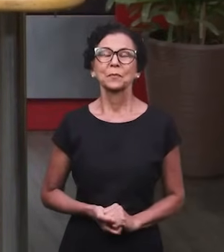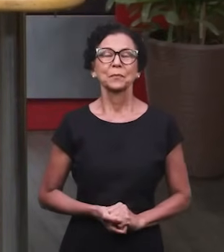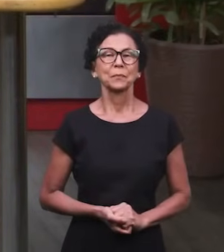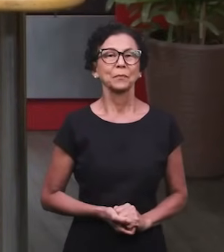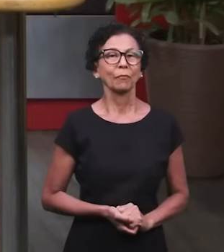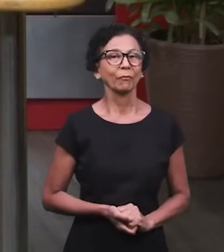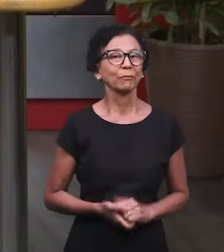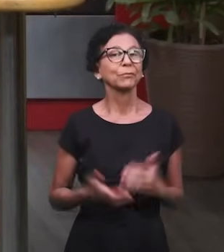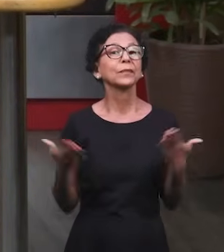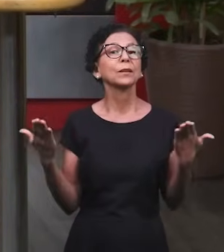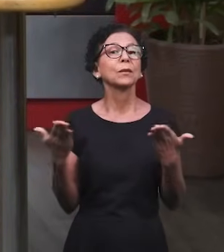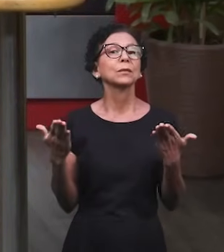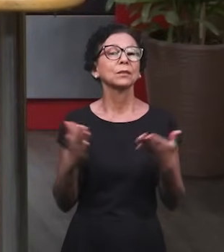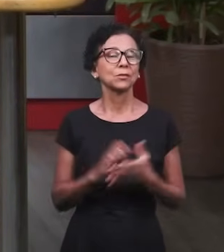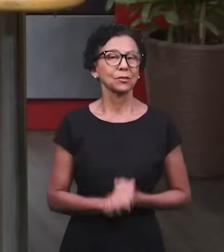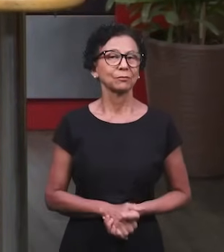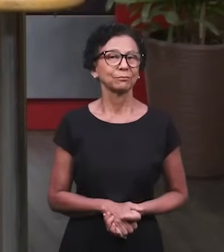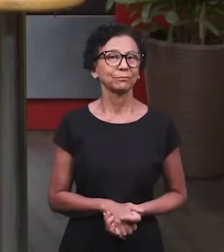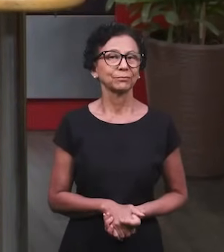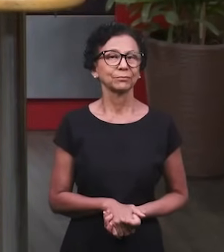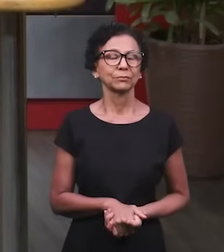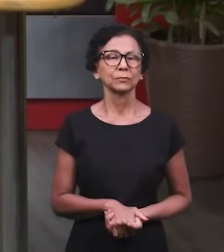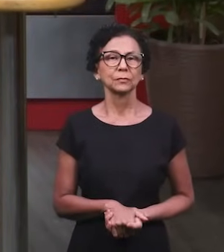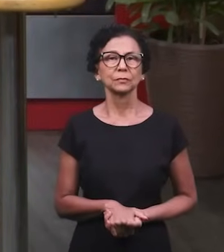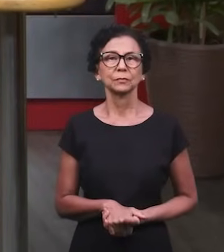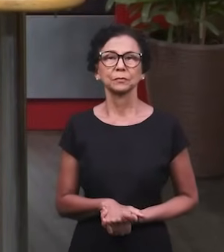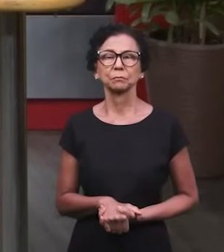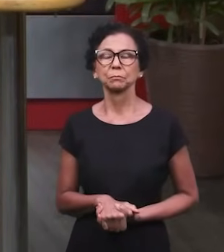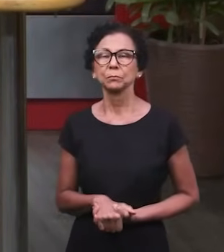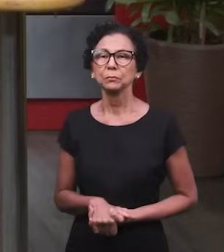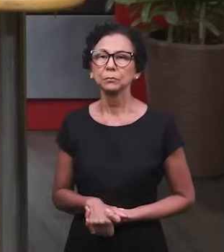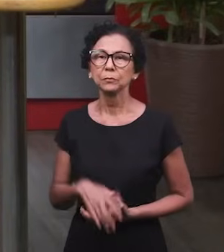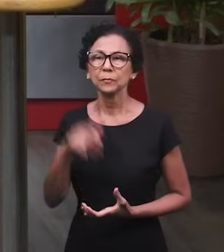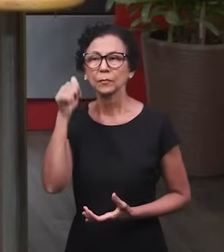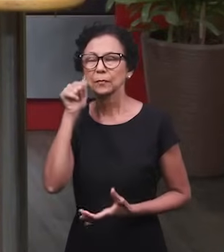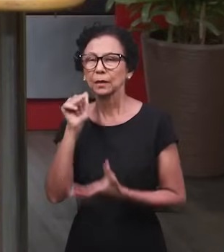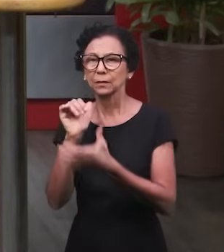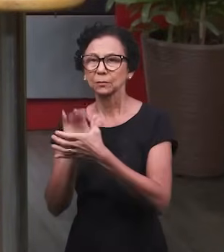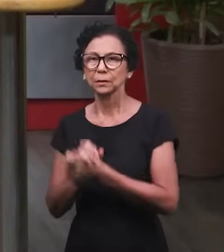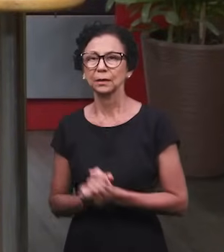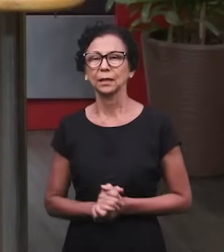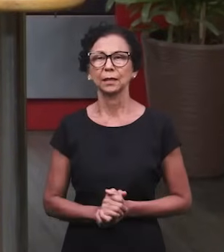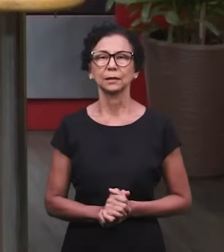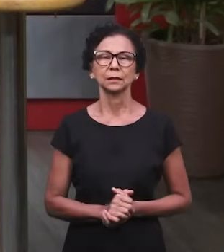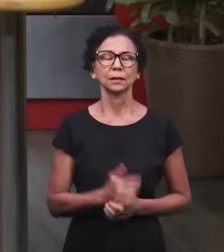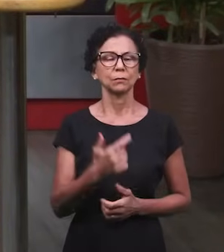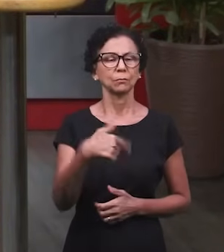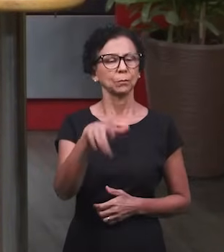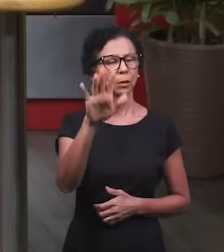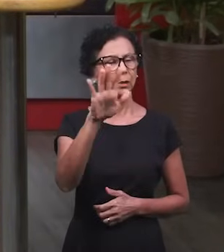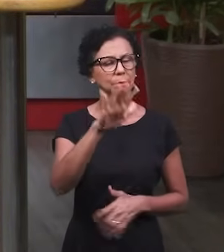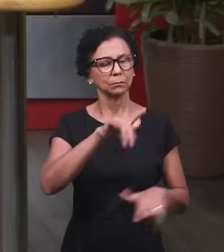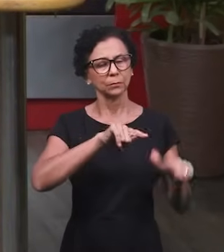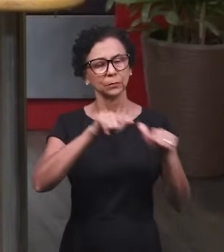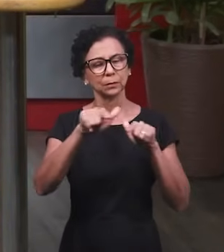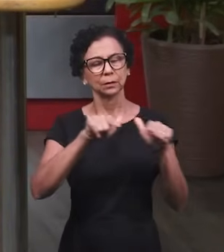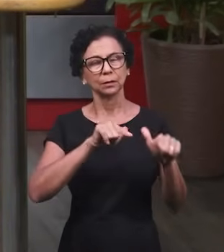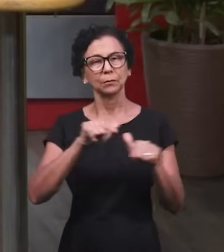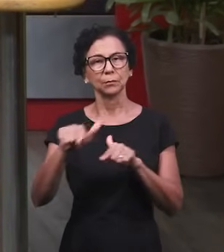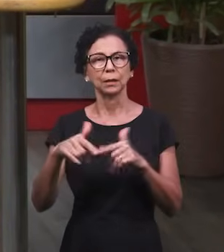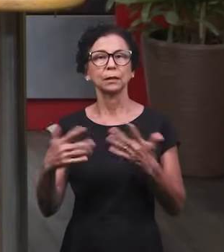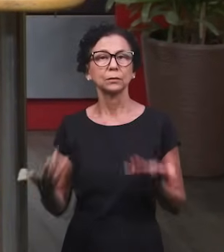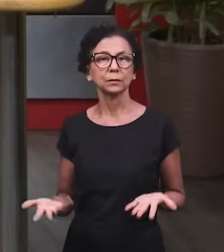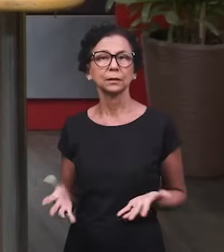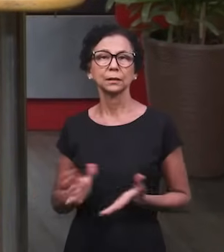veja só hoje em dia as mulheres com tão indo pro campo vê só o que acontece então então a Bíblia diz que recomenda os madeiras